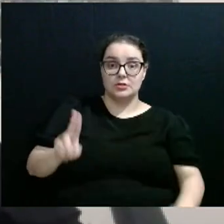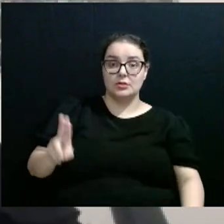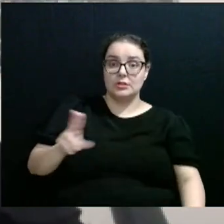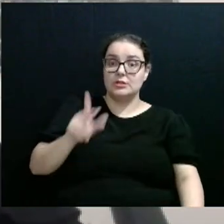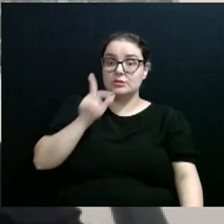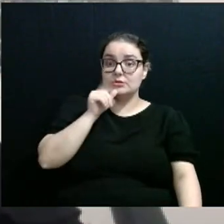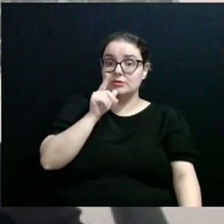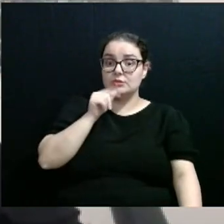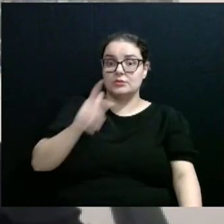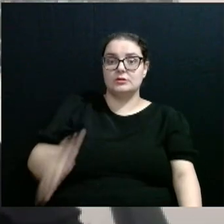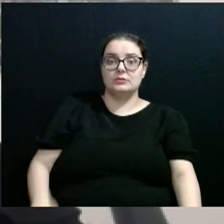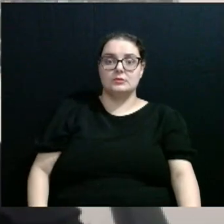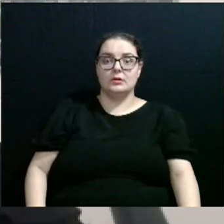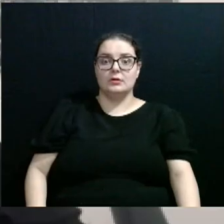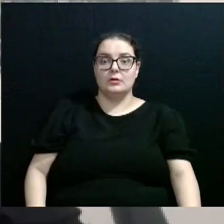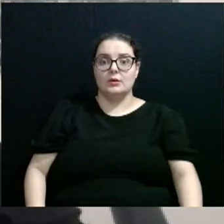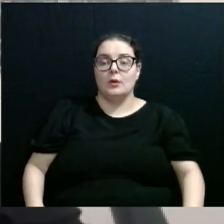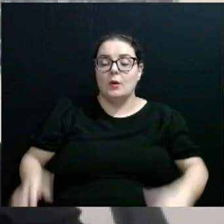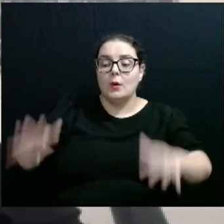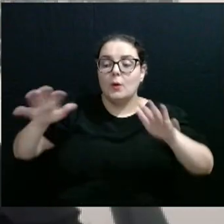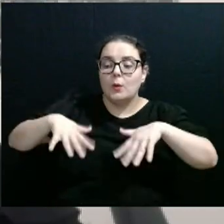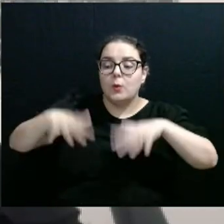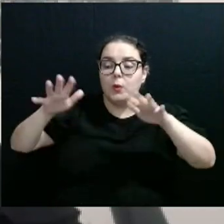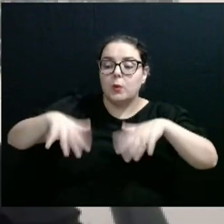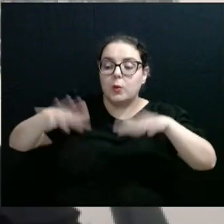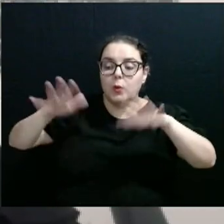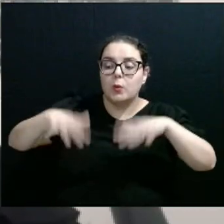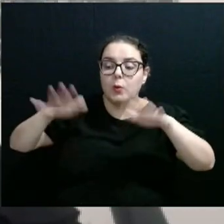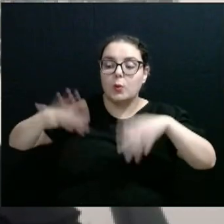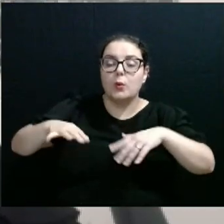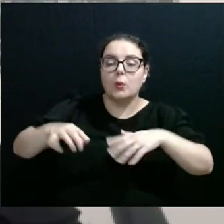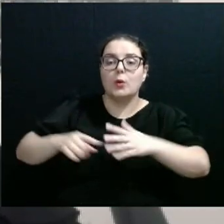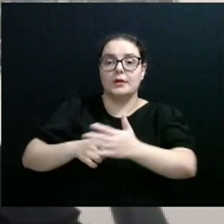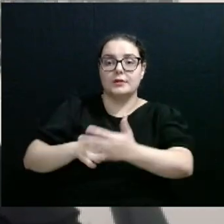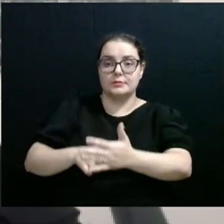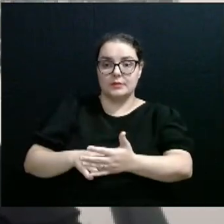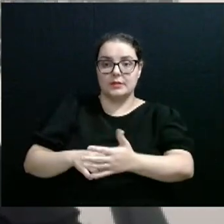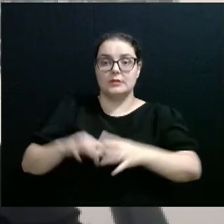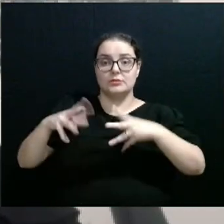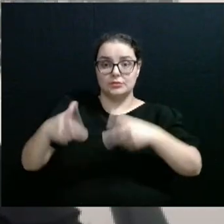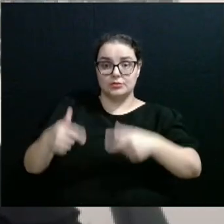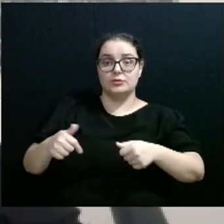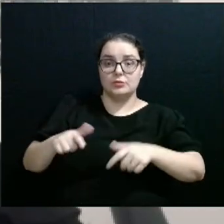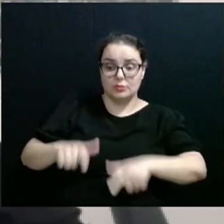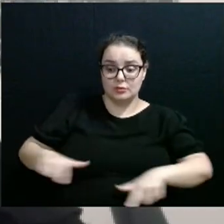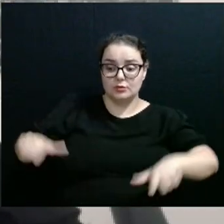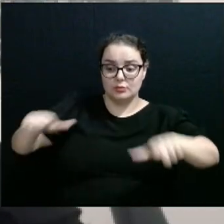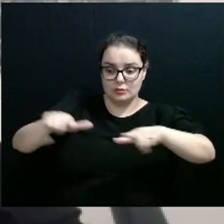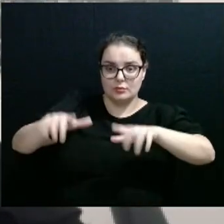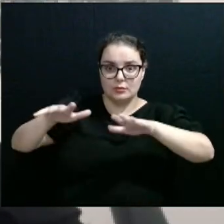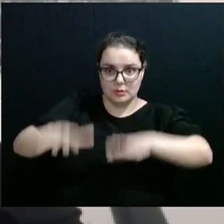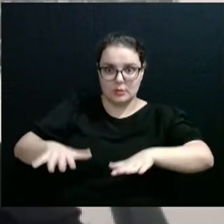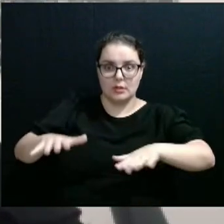para resfriamento das máquinas, né? Resfriamento de todo aquele ambiente do data center. Porque, como vocês